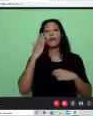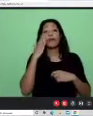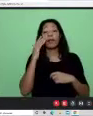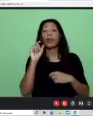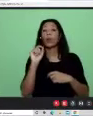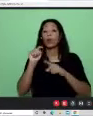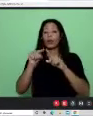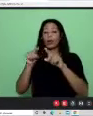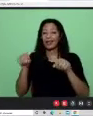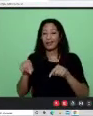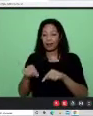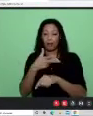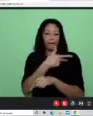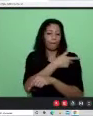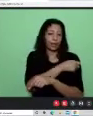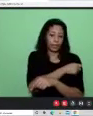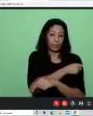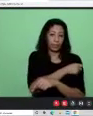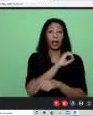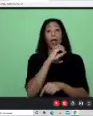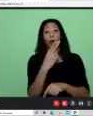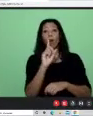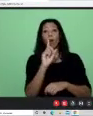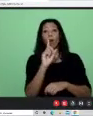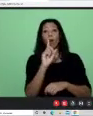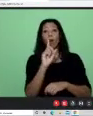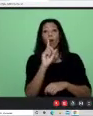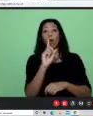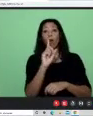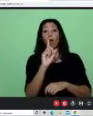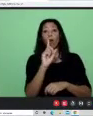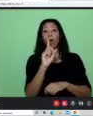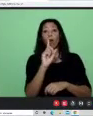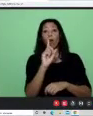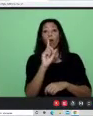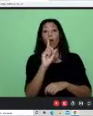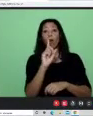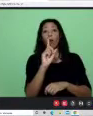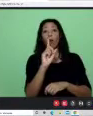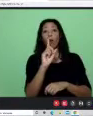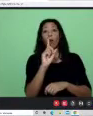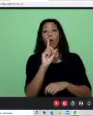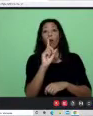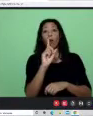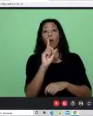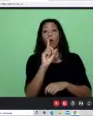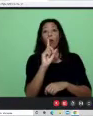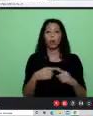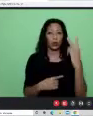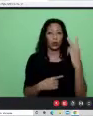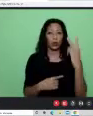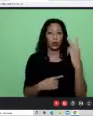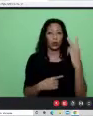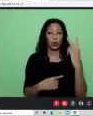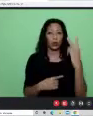vacina ou também é a internet. Porque a gente tem duas unidades básicas que não tem vacina. Uma eu já descobri